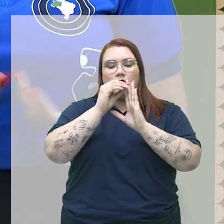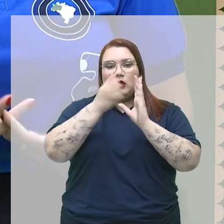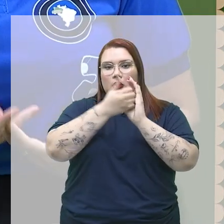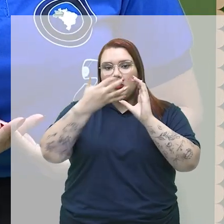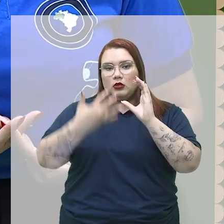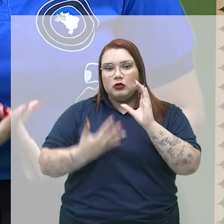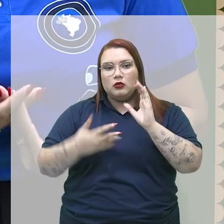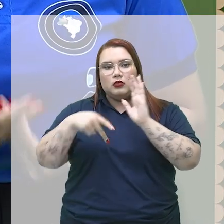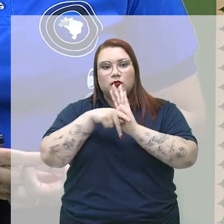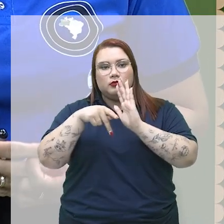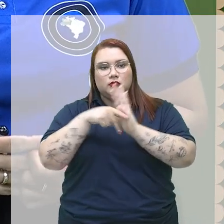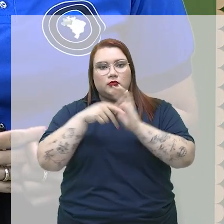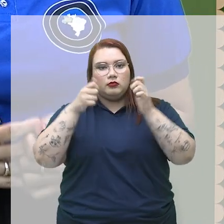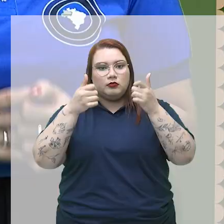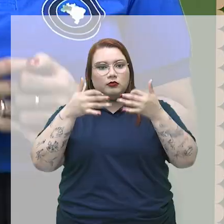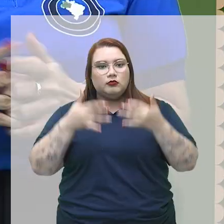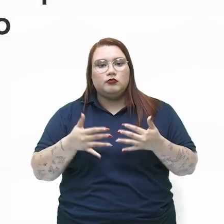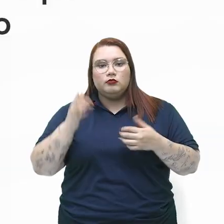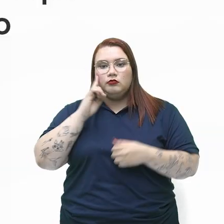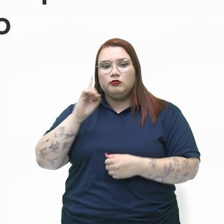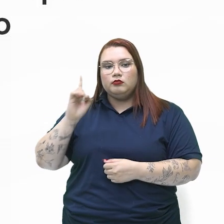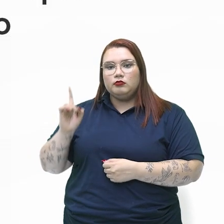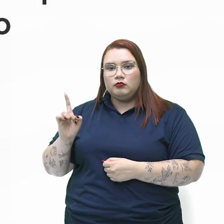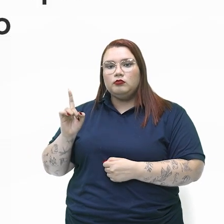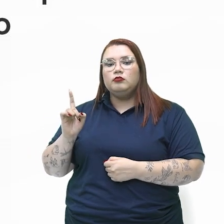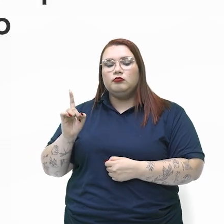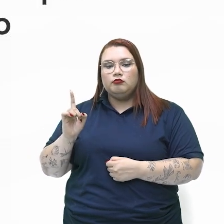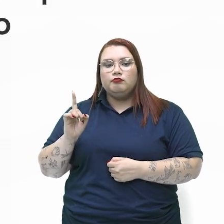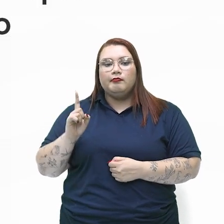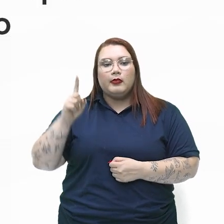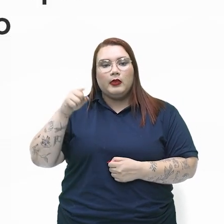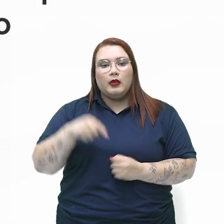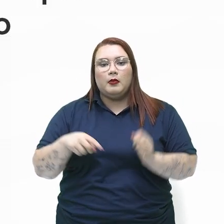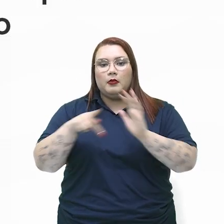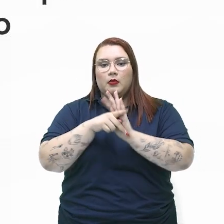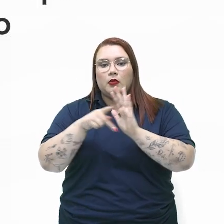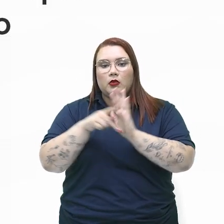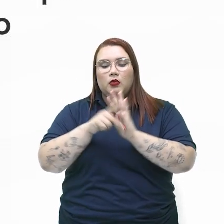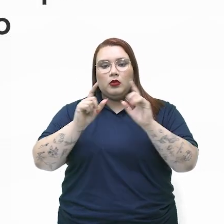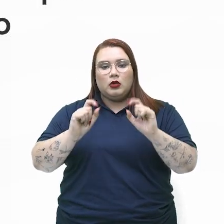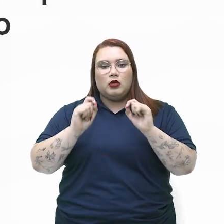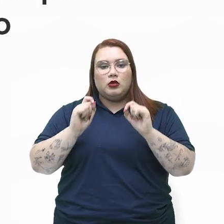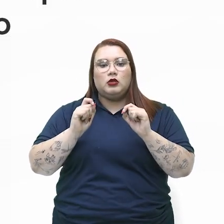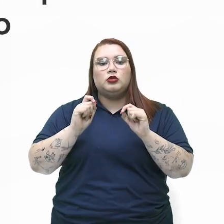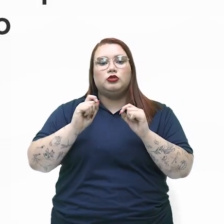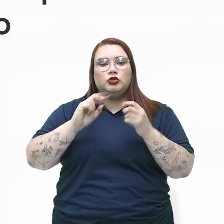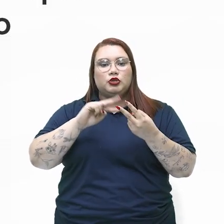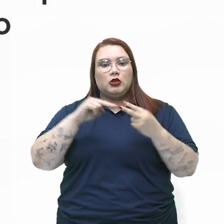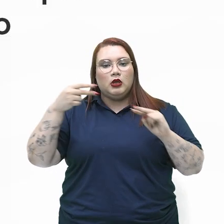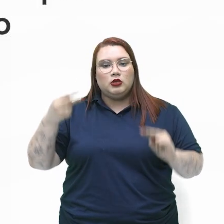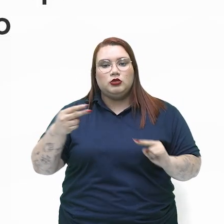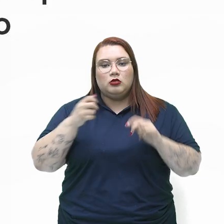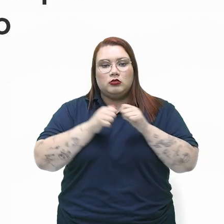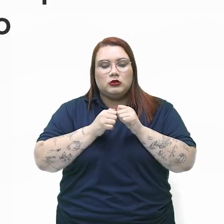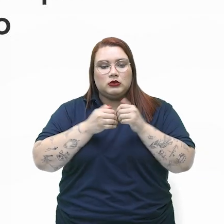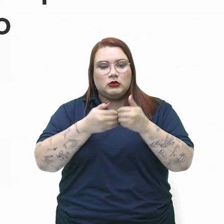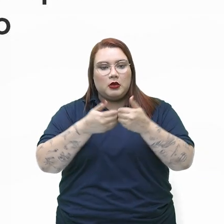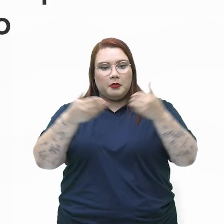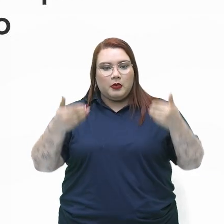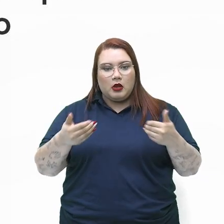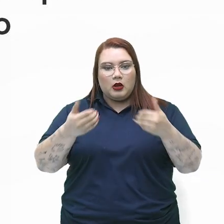as características de um indivíduo, vamos observar, são determinadas por genes que se